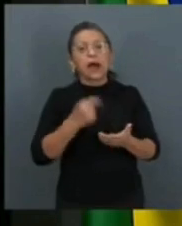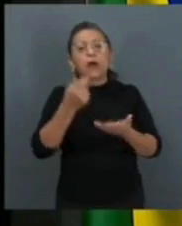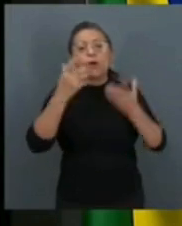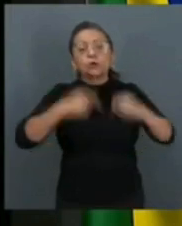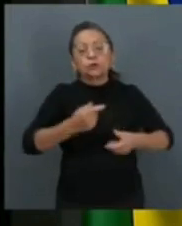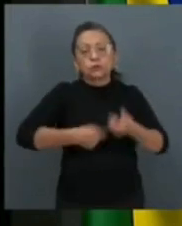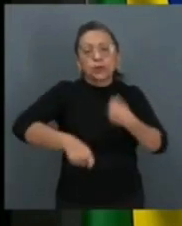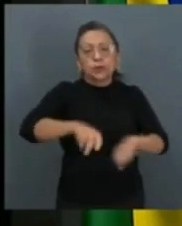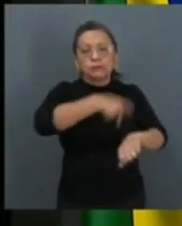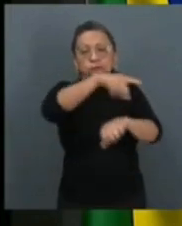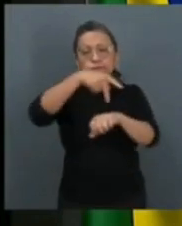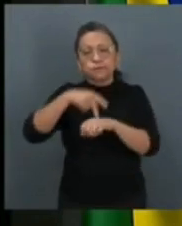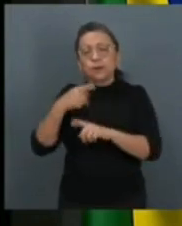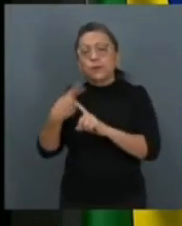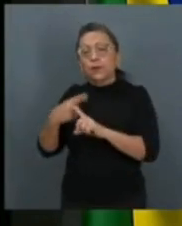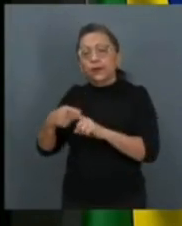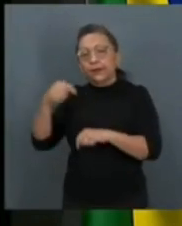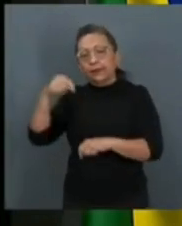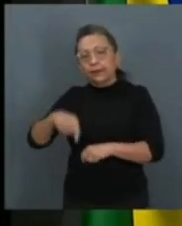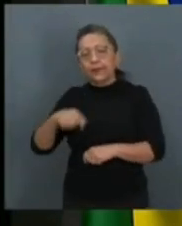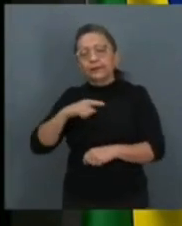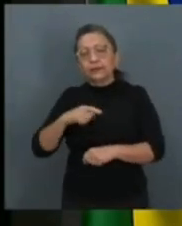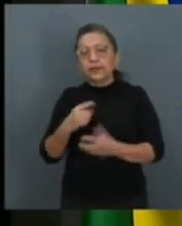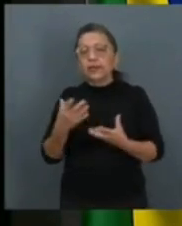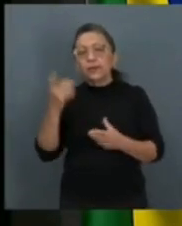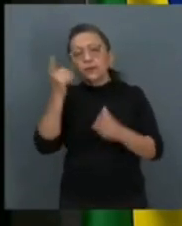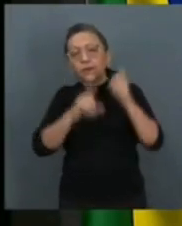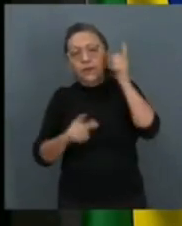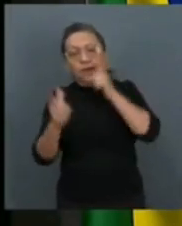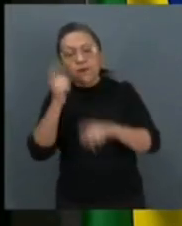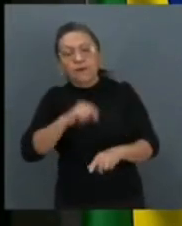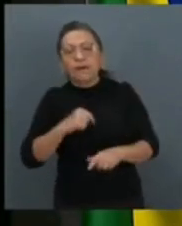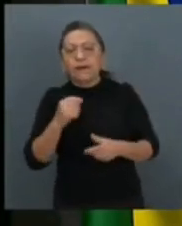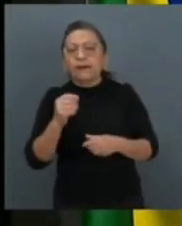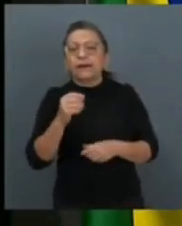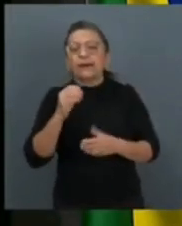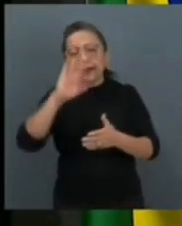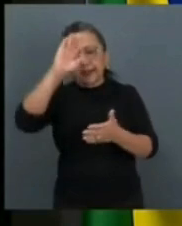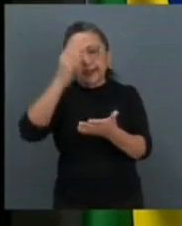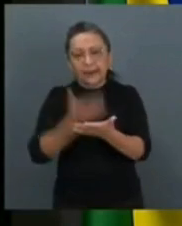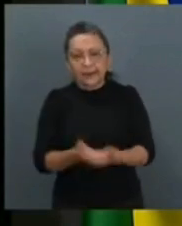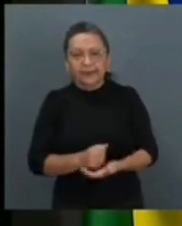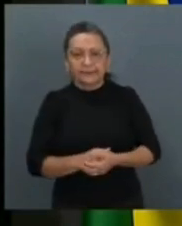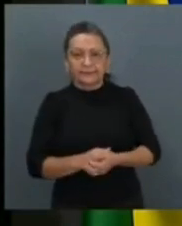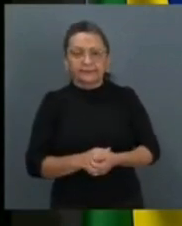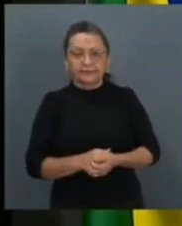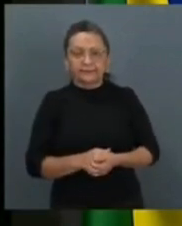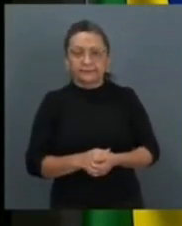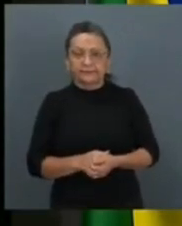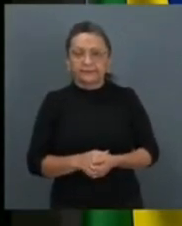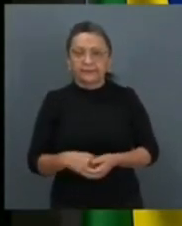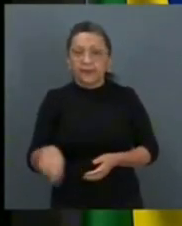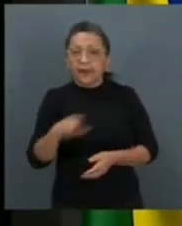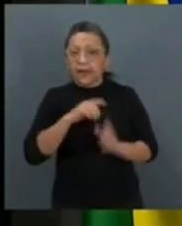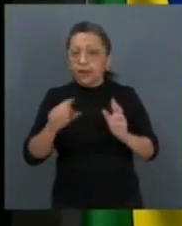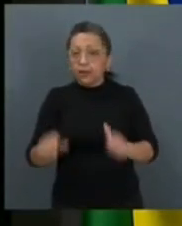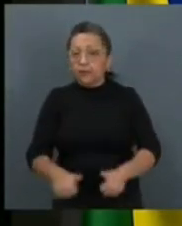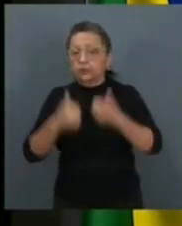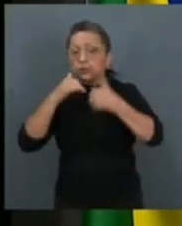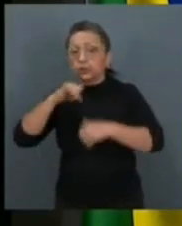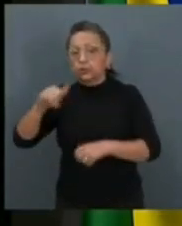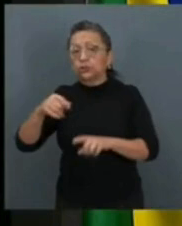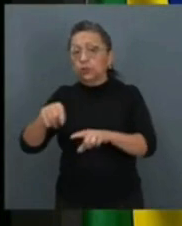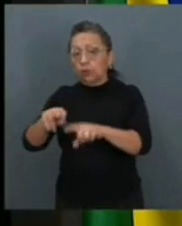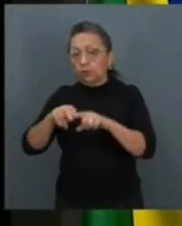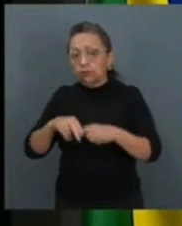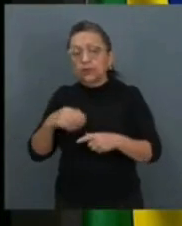mercado internacional justamente por ter conquistado credibilidade. A recuperação energética,